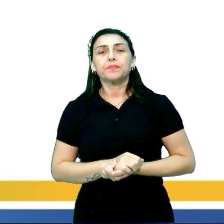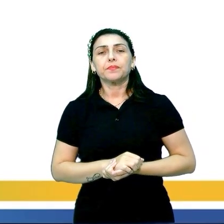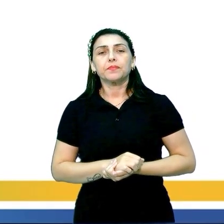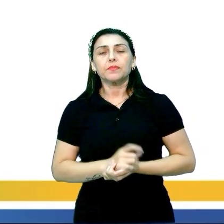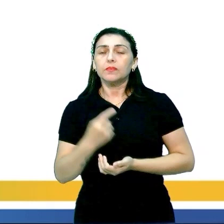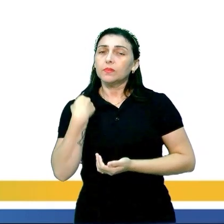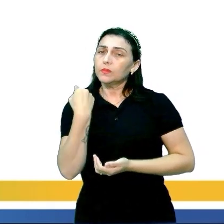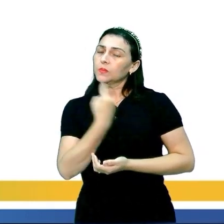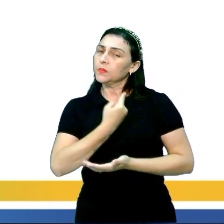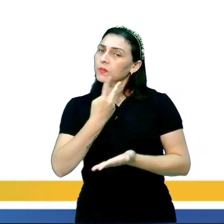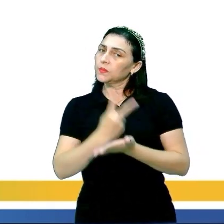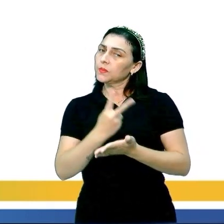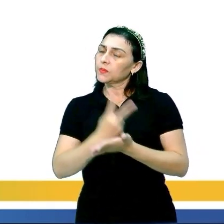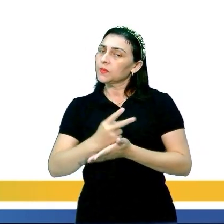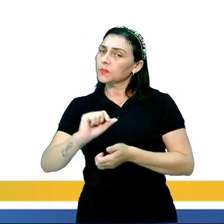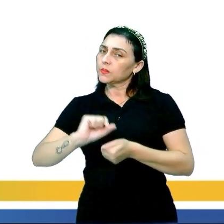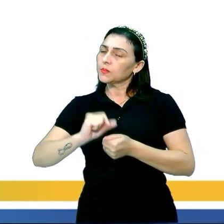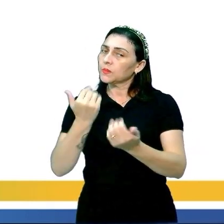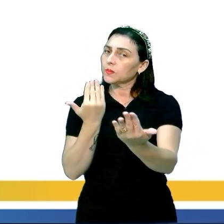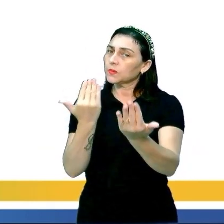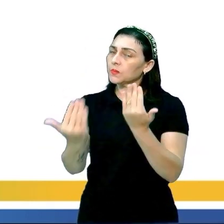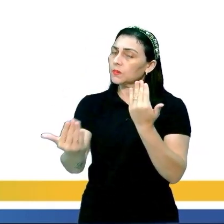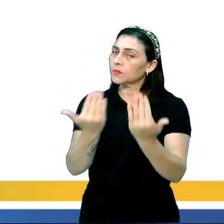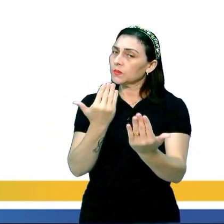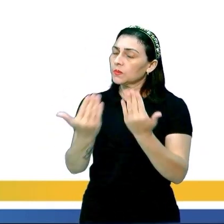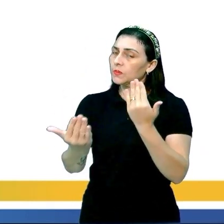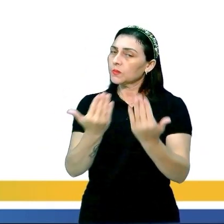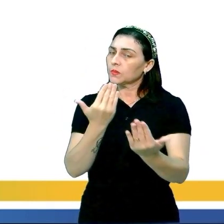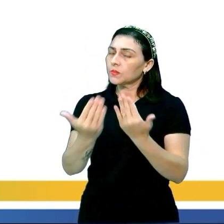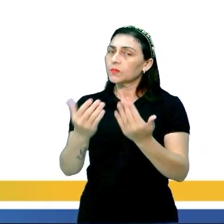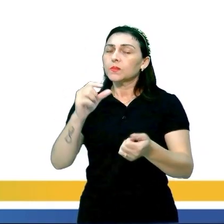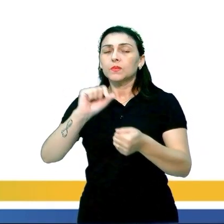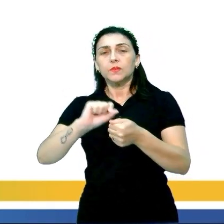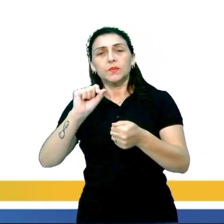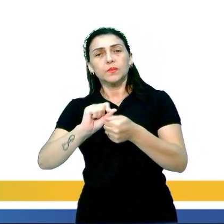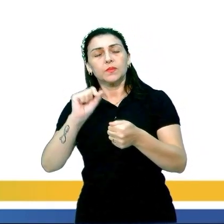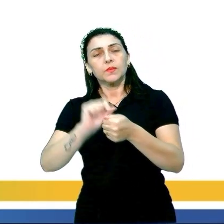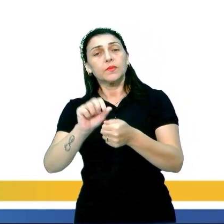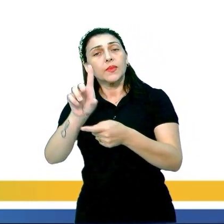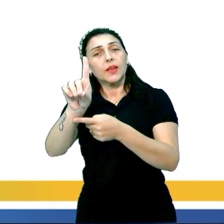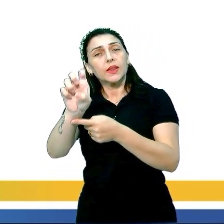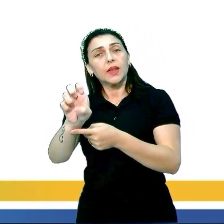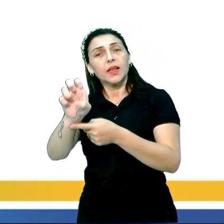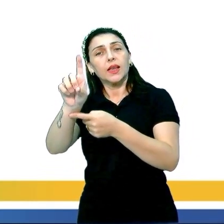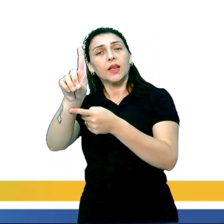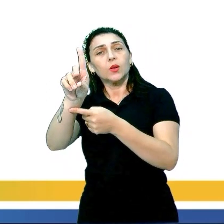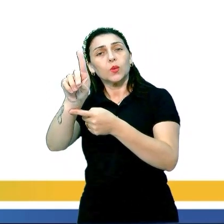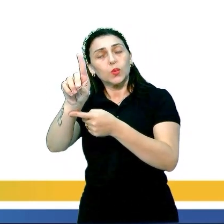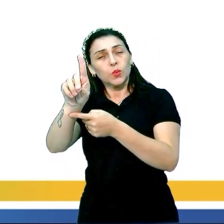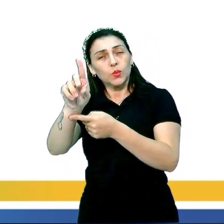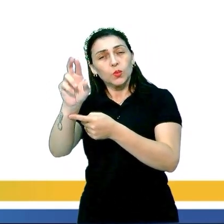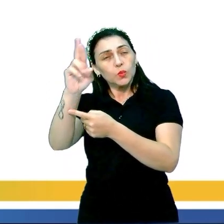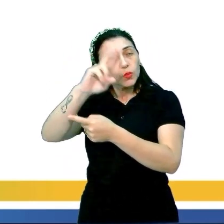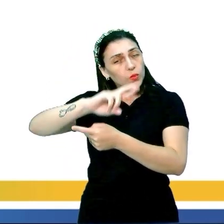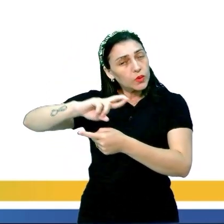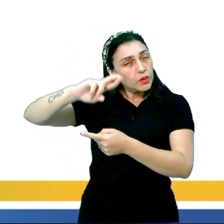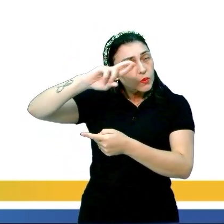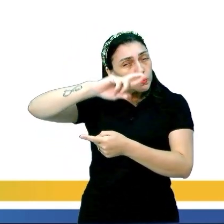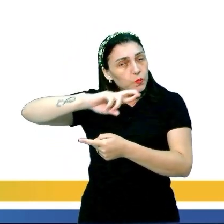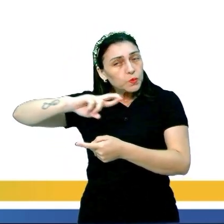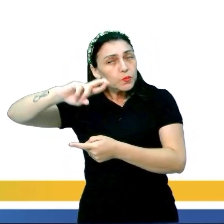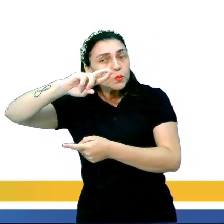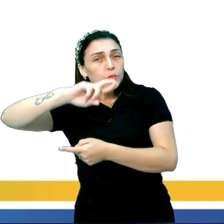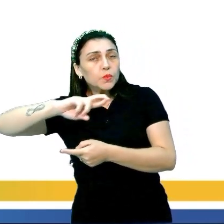a gente sempre faz aqui o comparativo, a analogia, como se fosse você atua como um detetive,